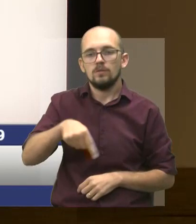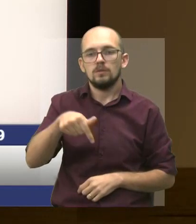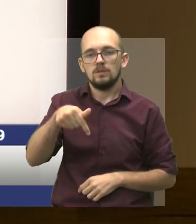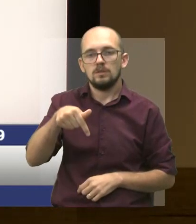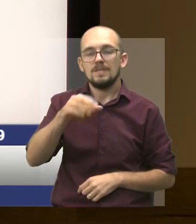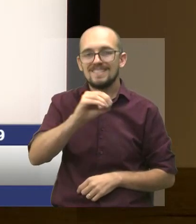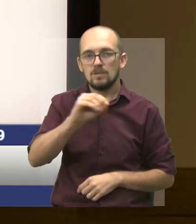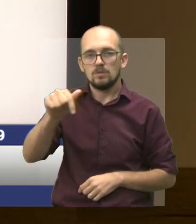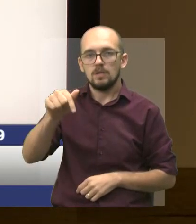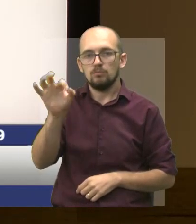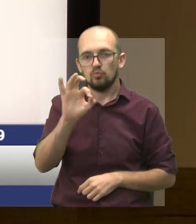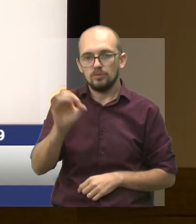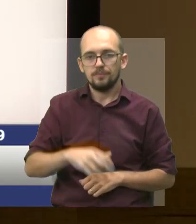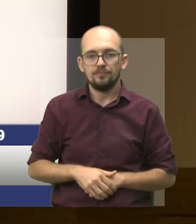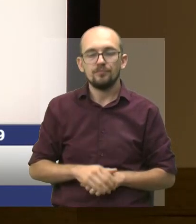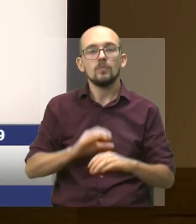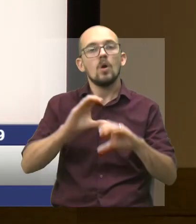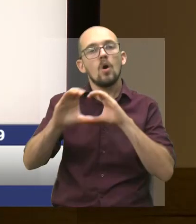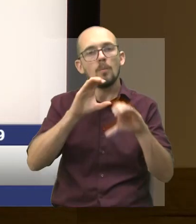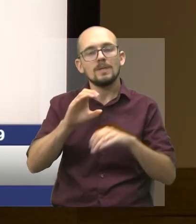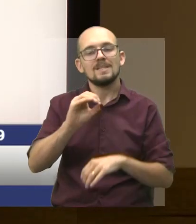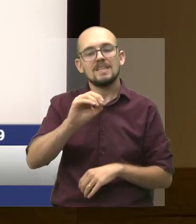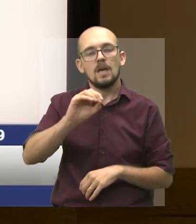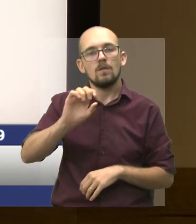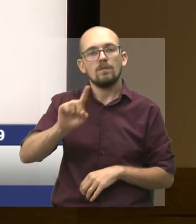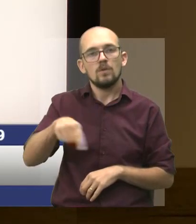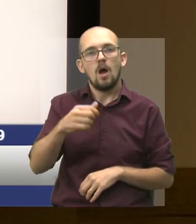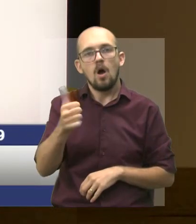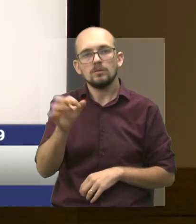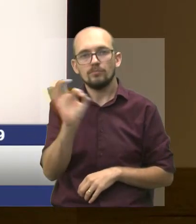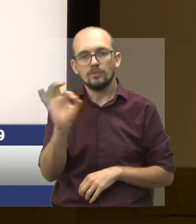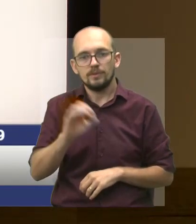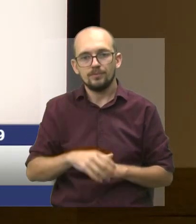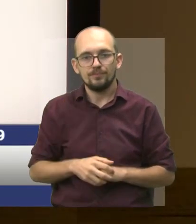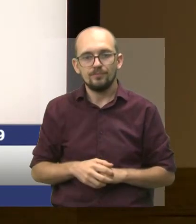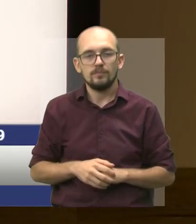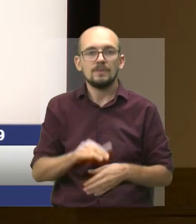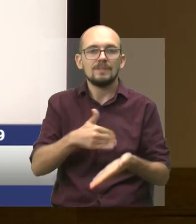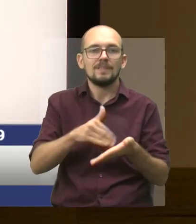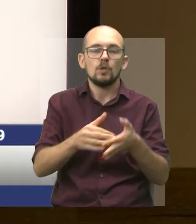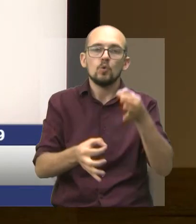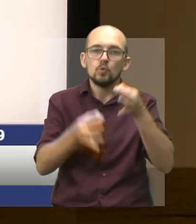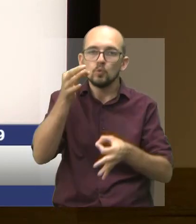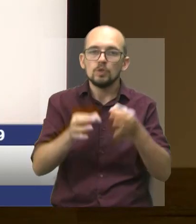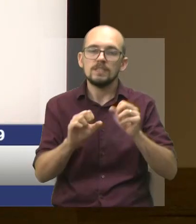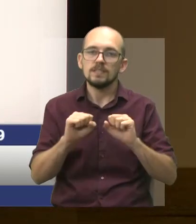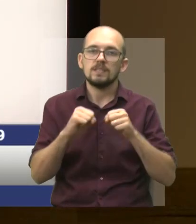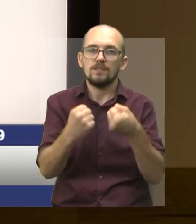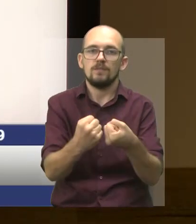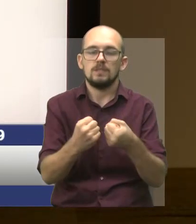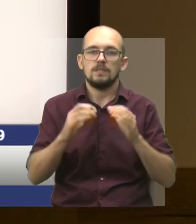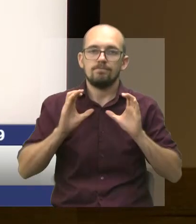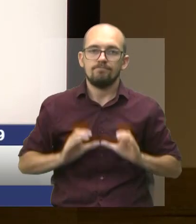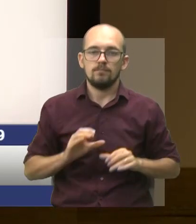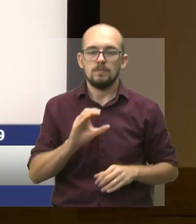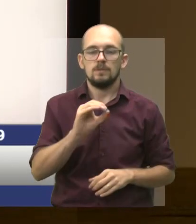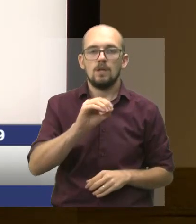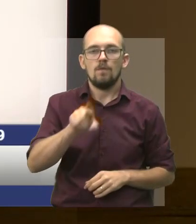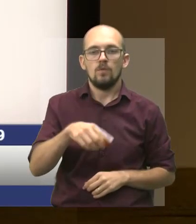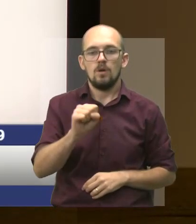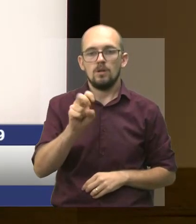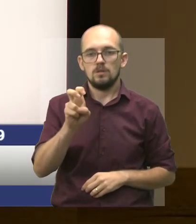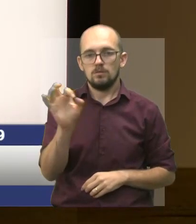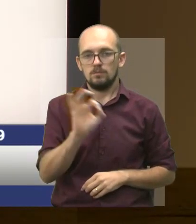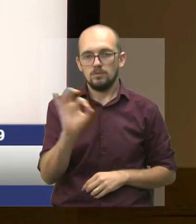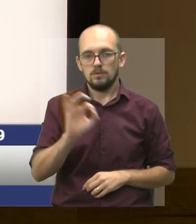0,07%. Comunicações, 0,11%. Secretaria de Justiça, Defesa da Cidadania,